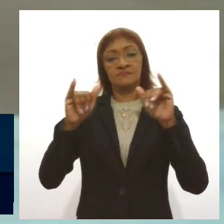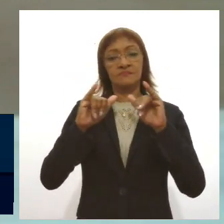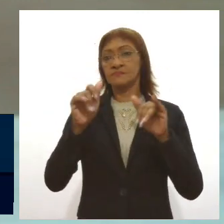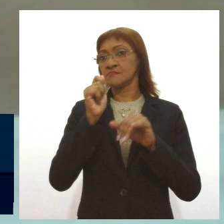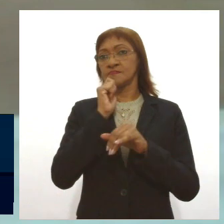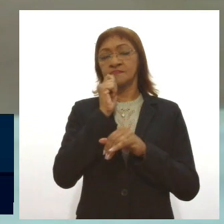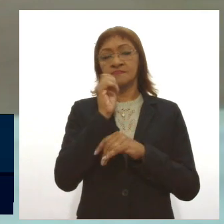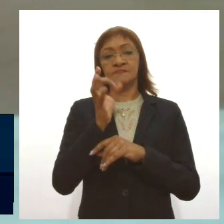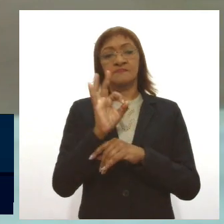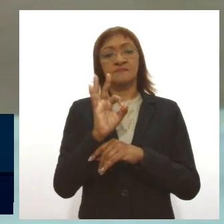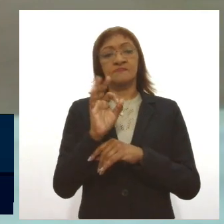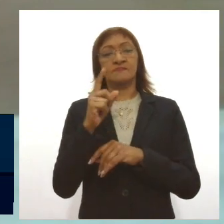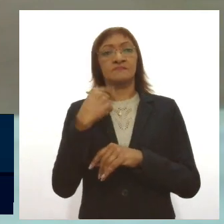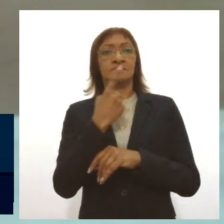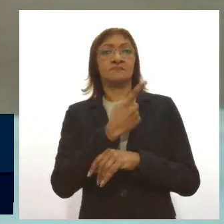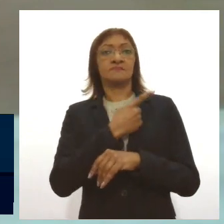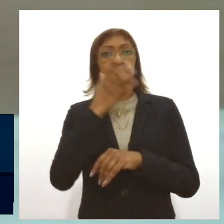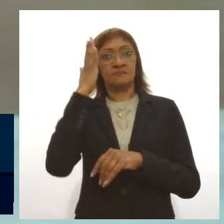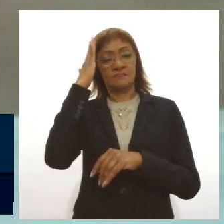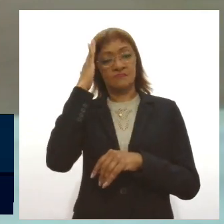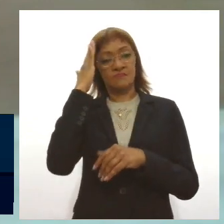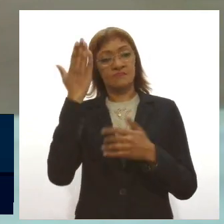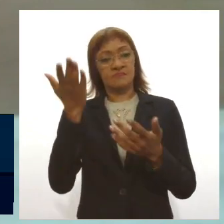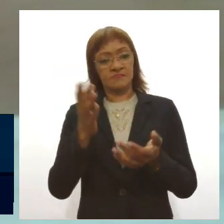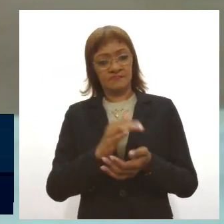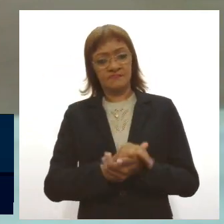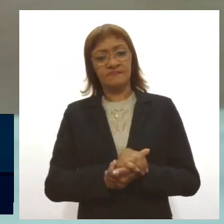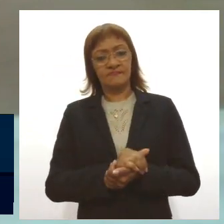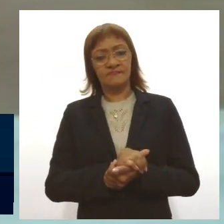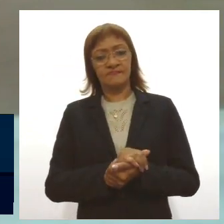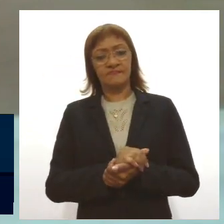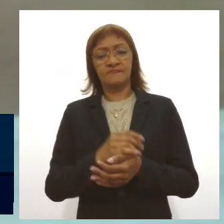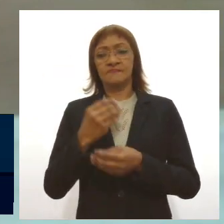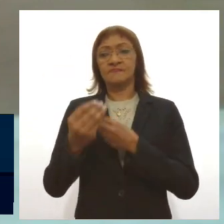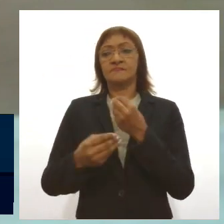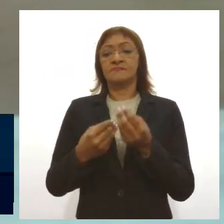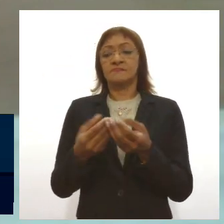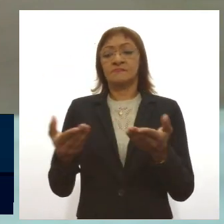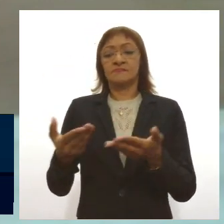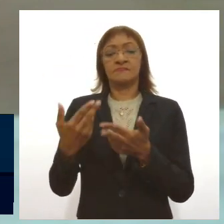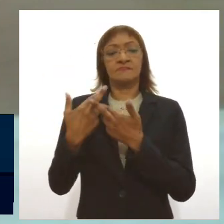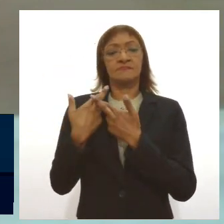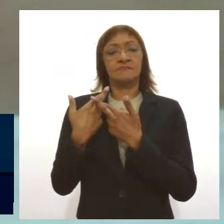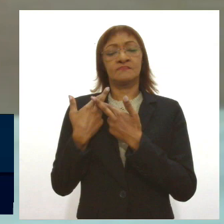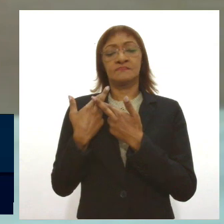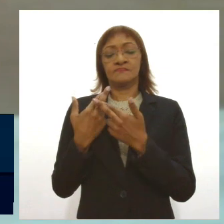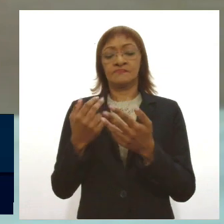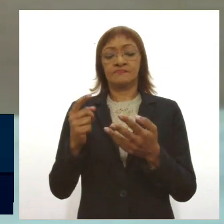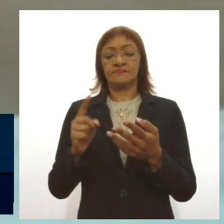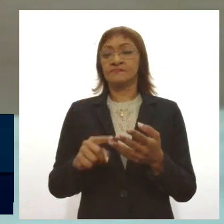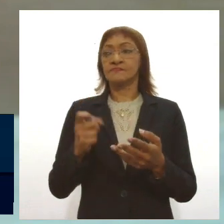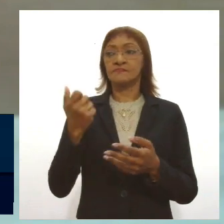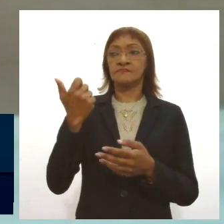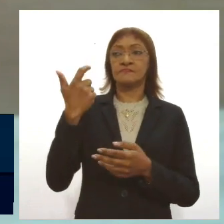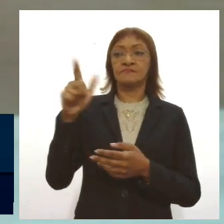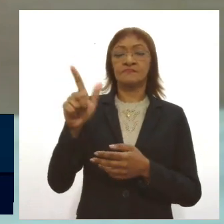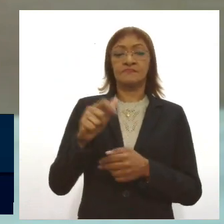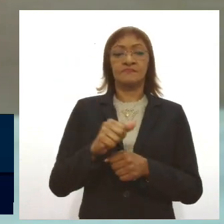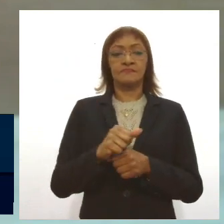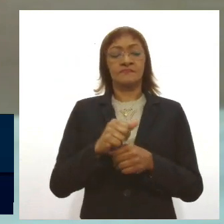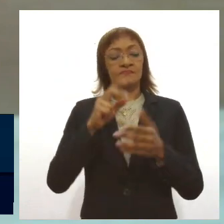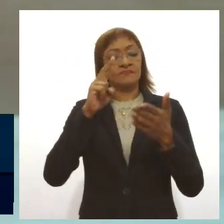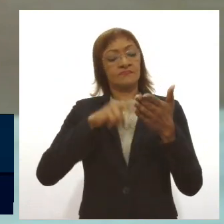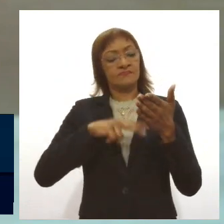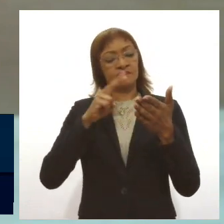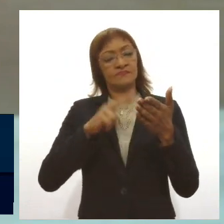nos órgãos de governo até para a gente ter um controle. Como é que a superintendência vem tomando conta disso? Outro ponto, estava lendo aqui uma reportagem